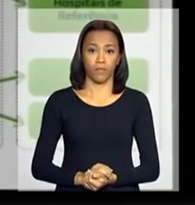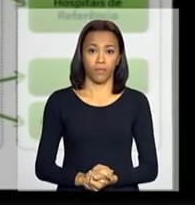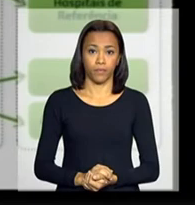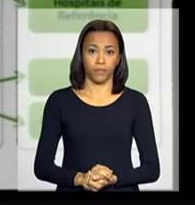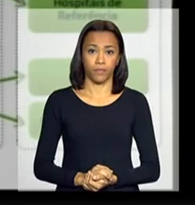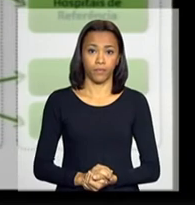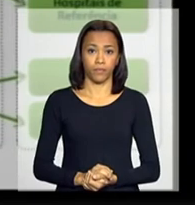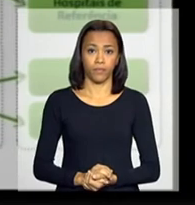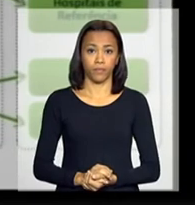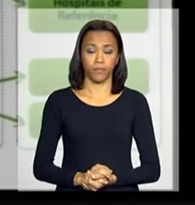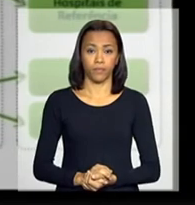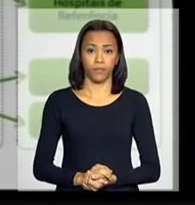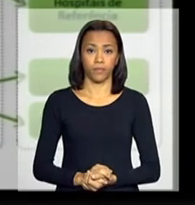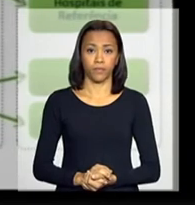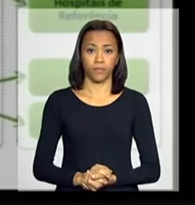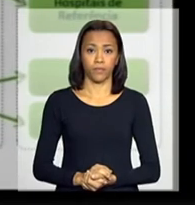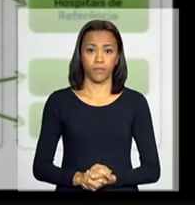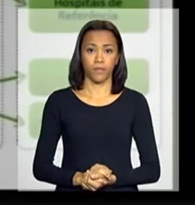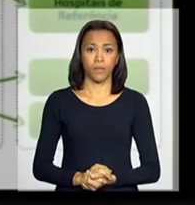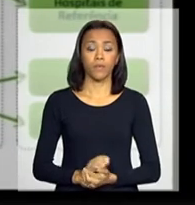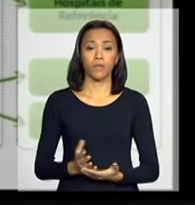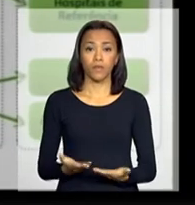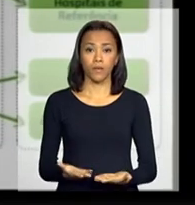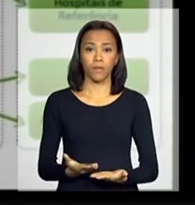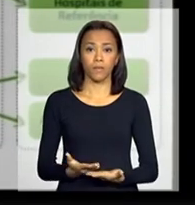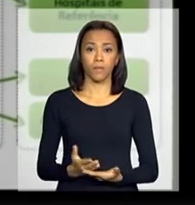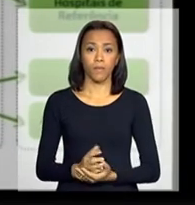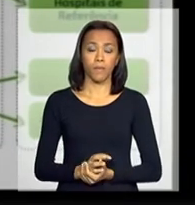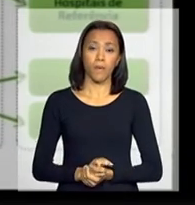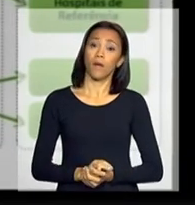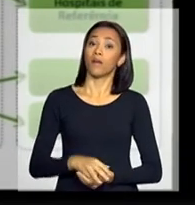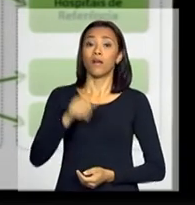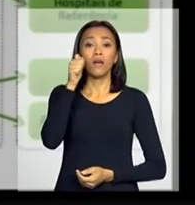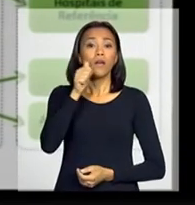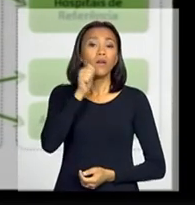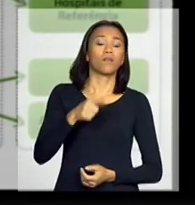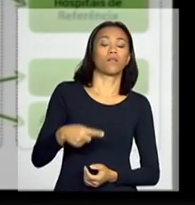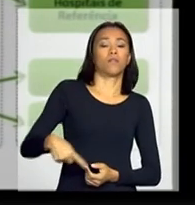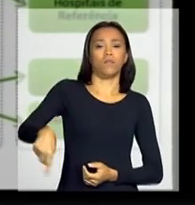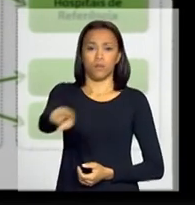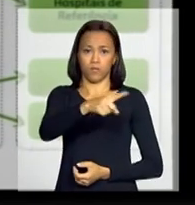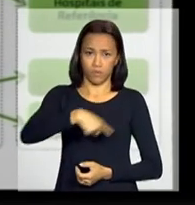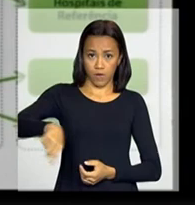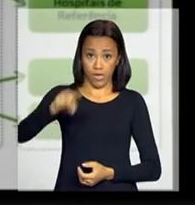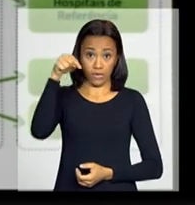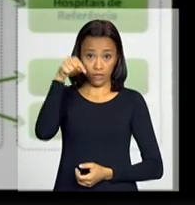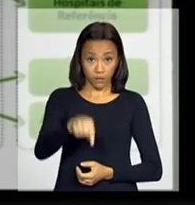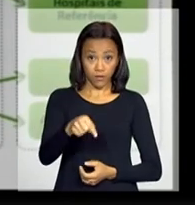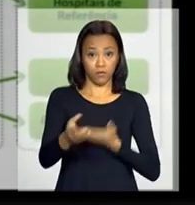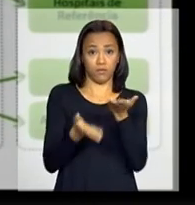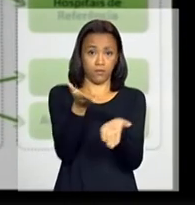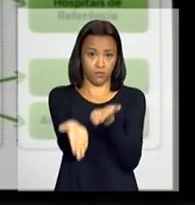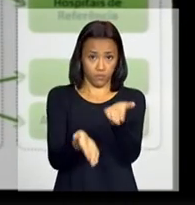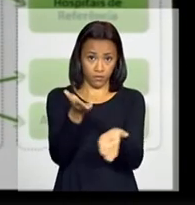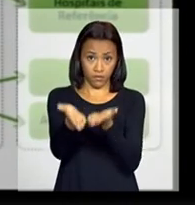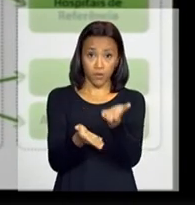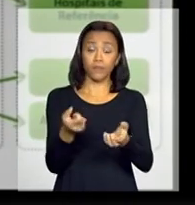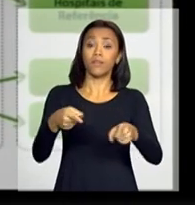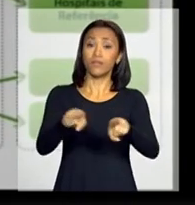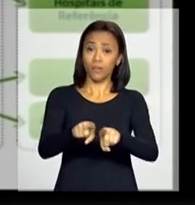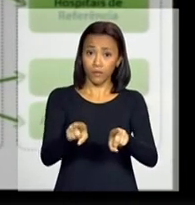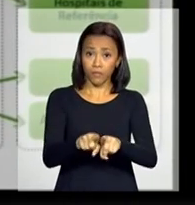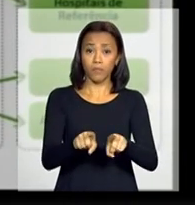hospitais de referência esta as mulheres nestes serviços também